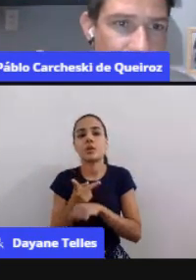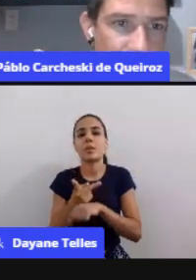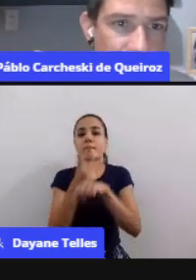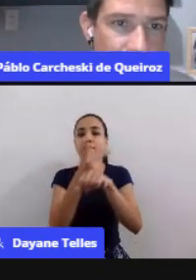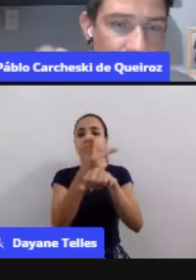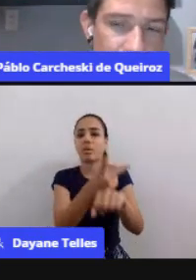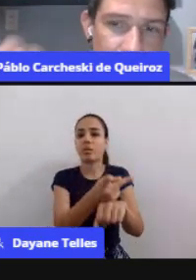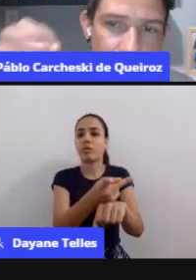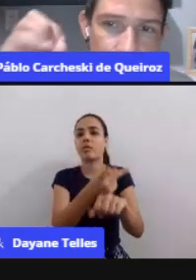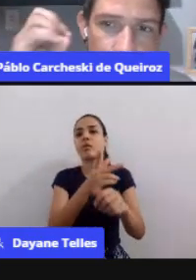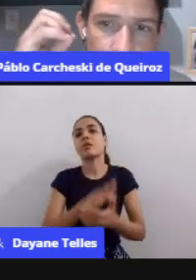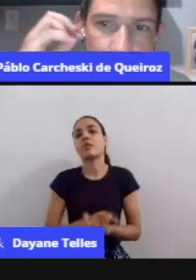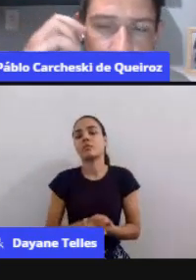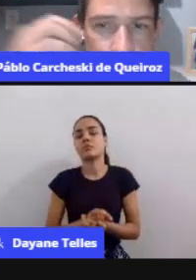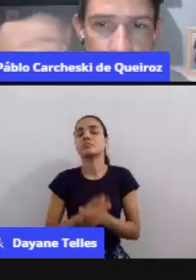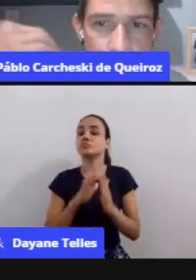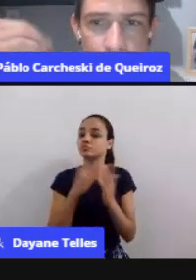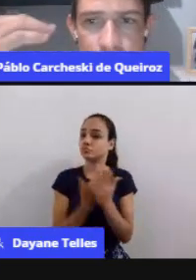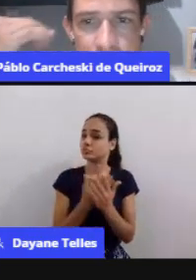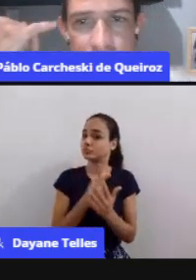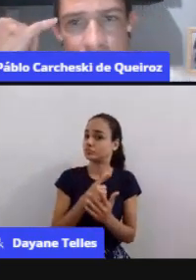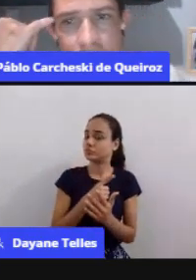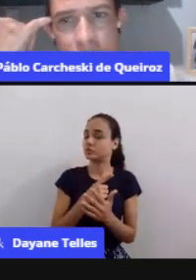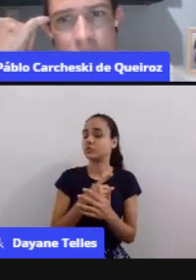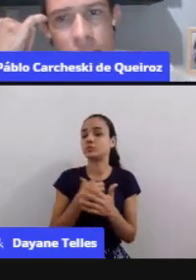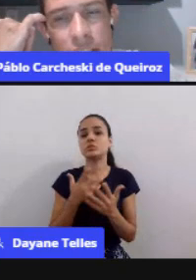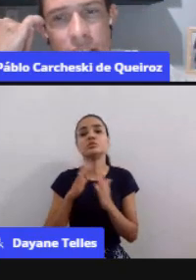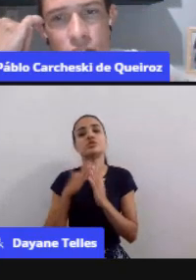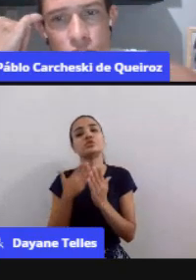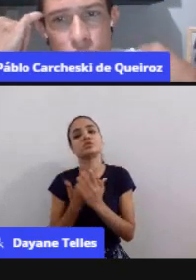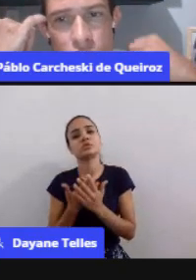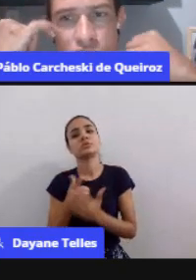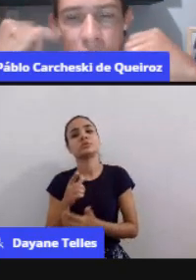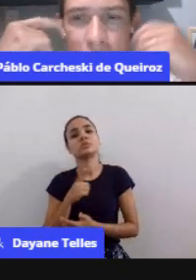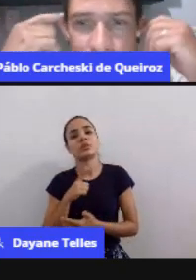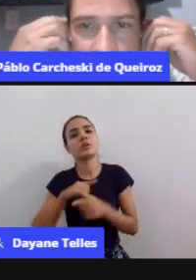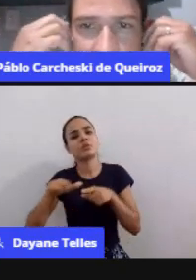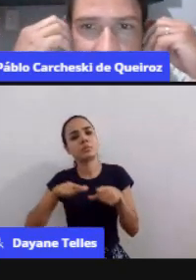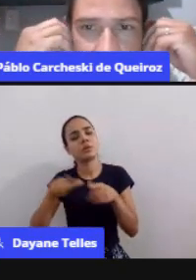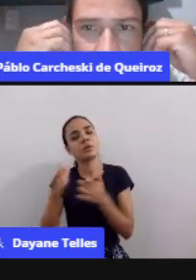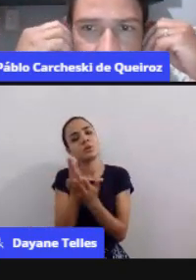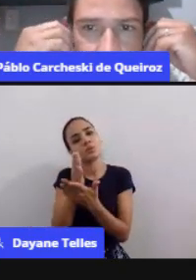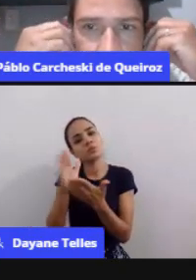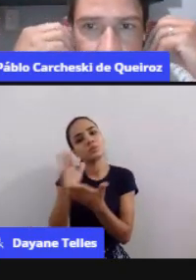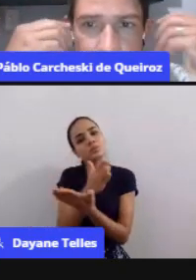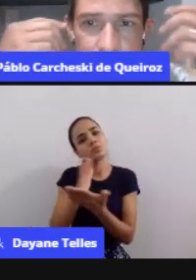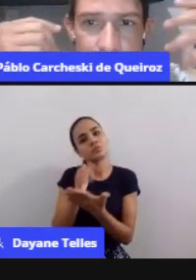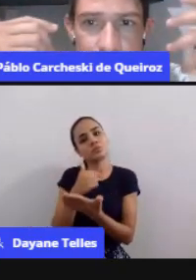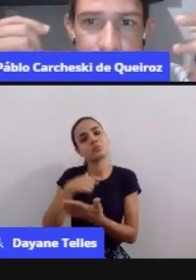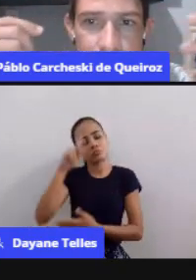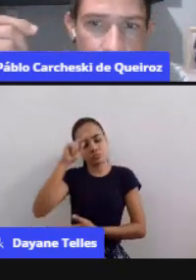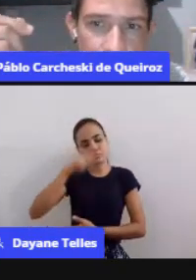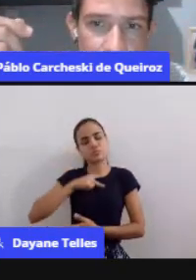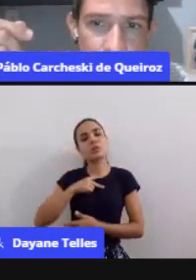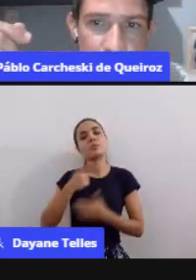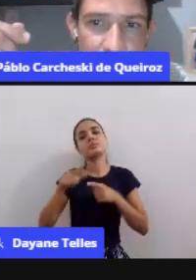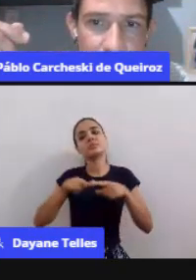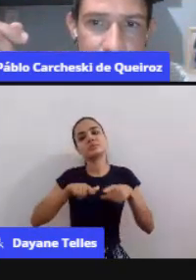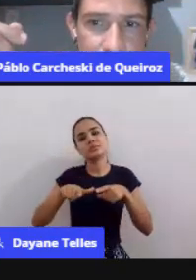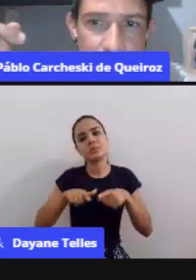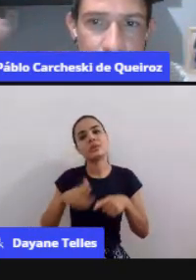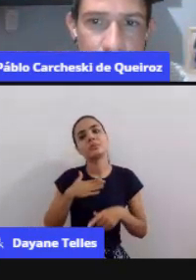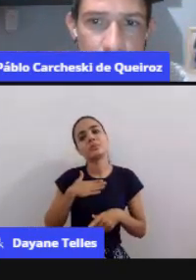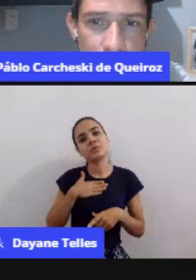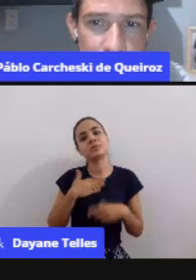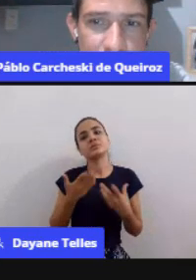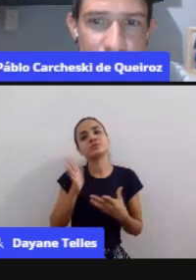né, com relação a isso. E isso aqui é uma coisa específica minha, né, que eu trouxe de trabalho já realizado. E aí, que, igual você acabou de